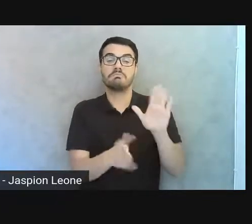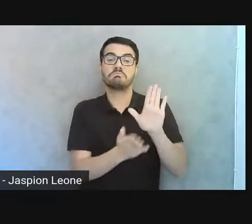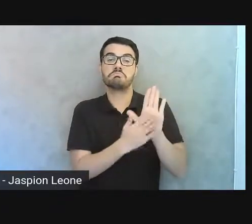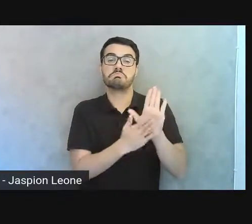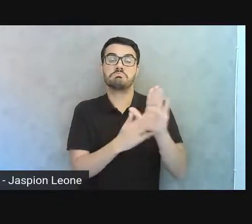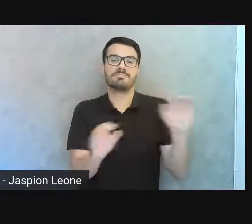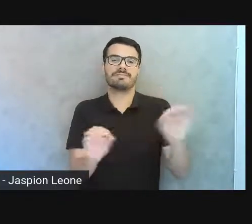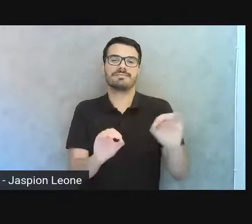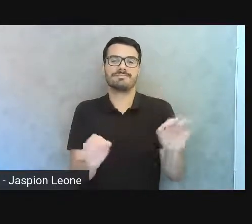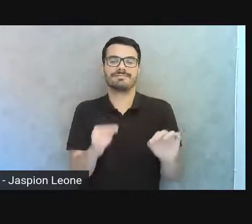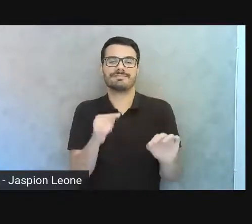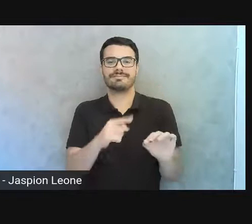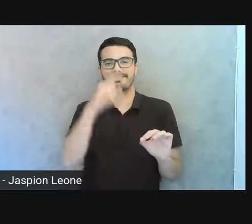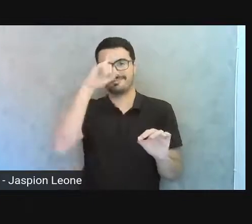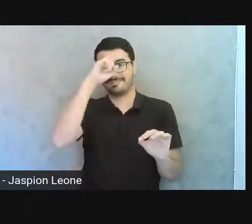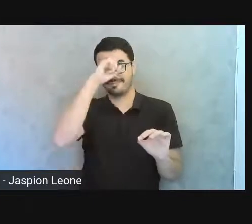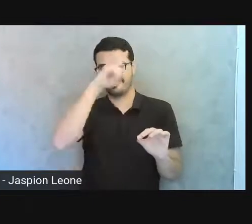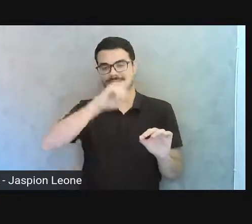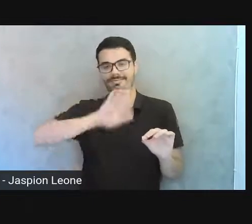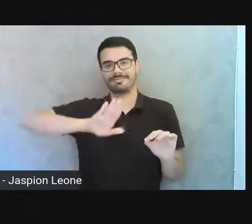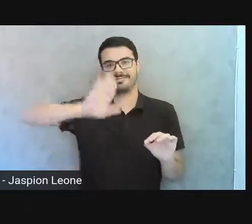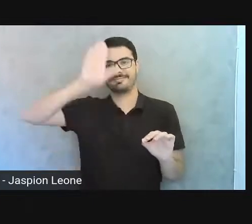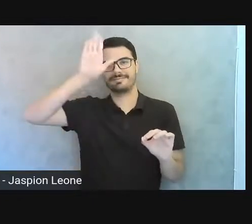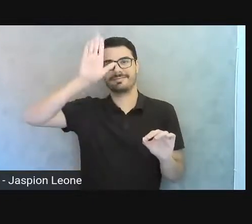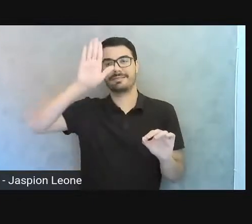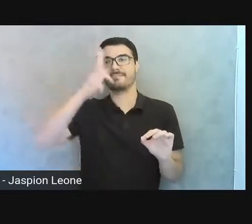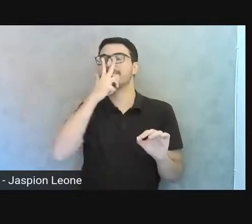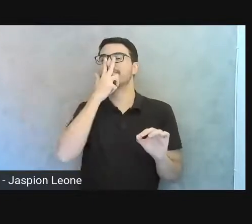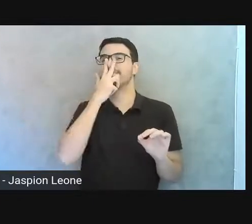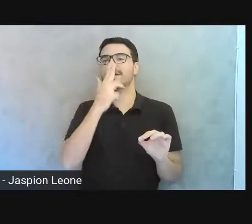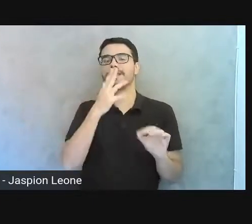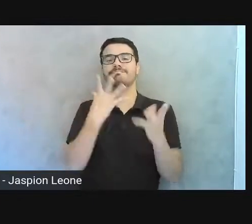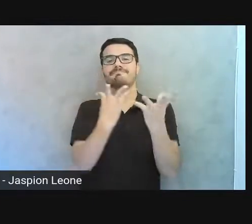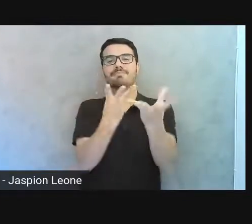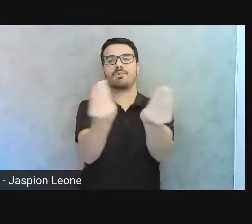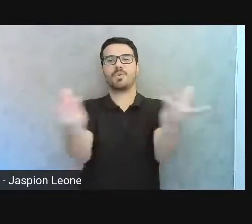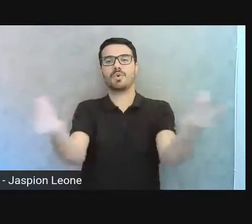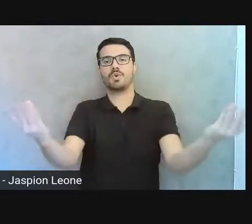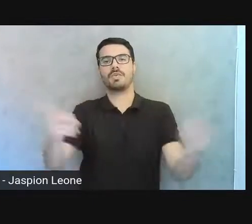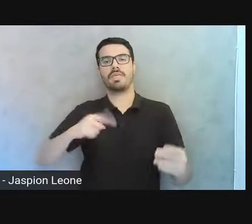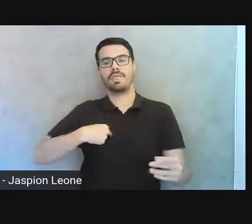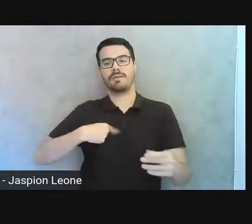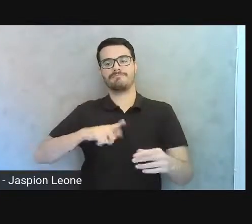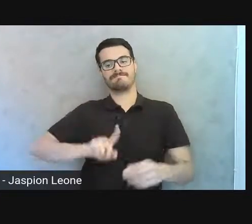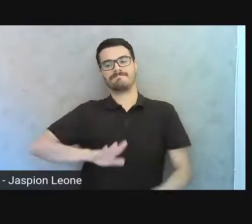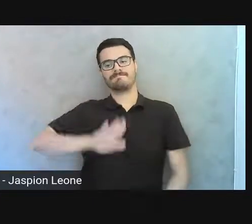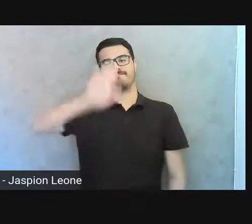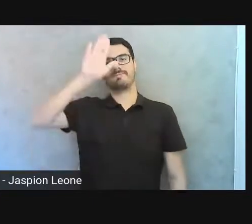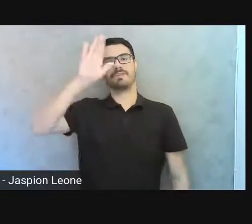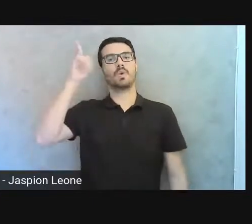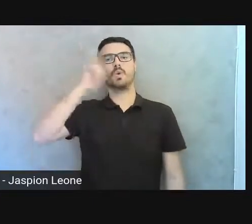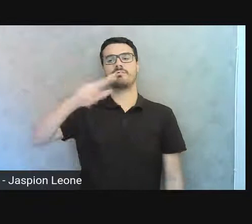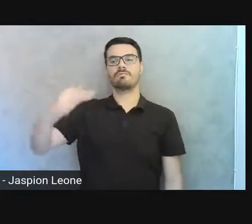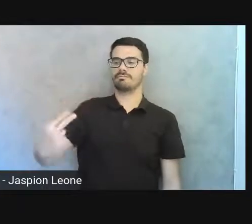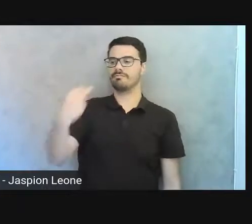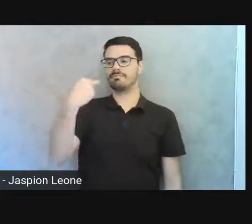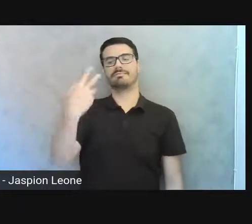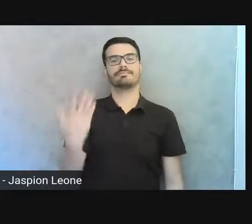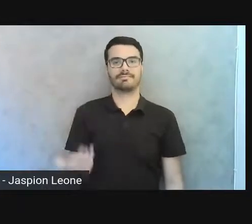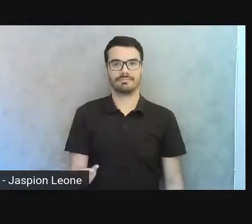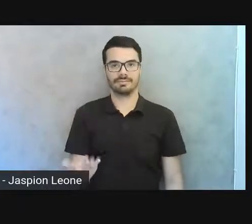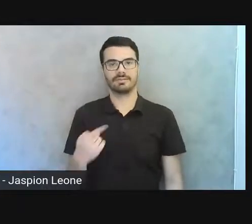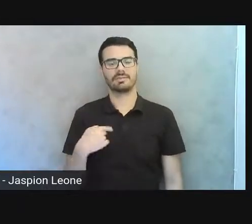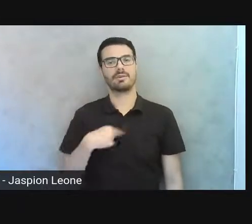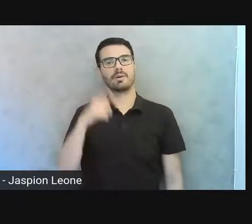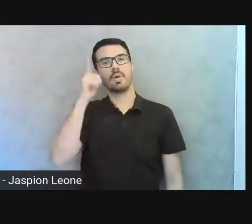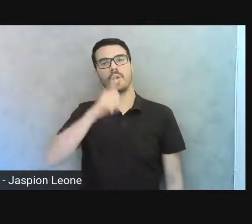torna muito difícil para o candidato se destacar na multidão. Então, para você fazer uma campanha